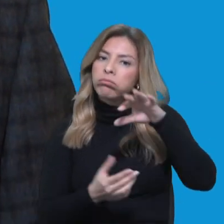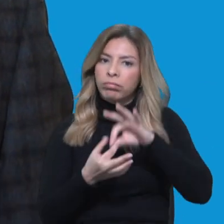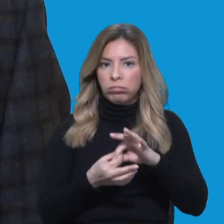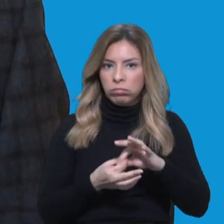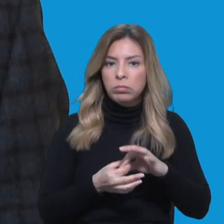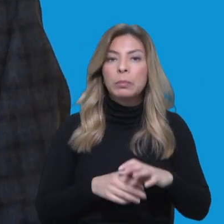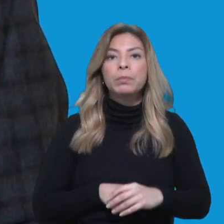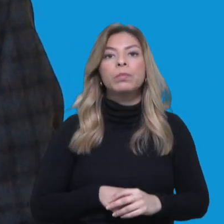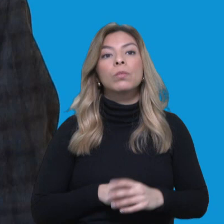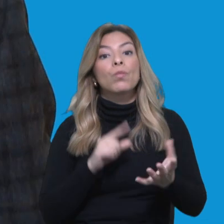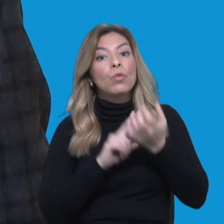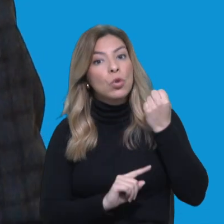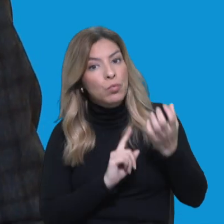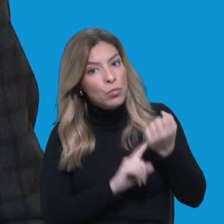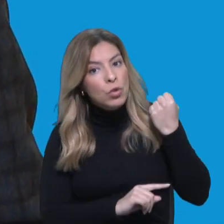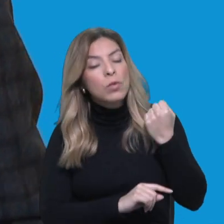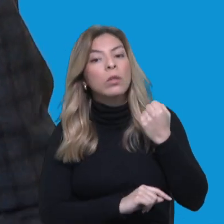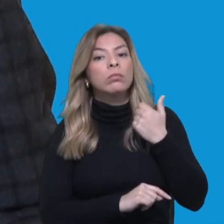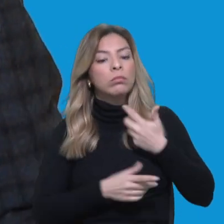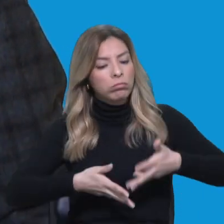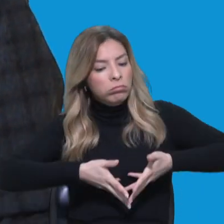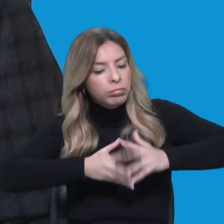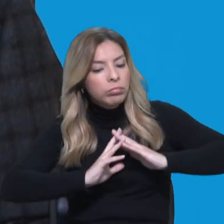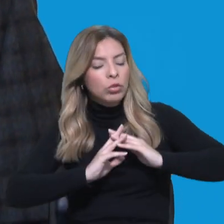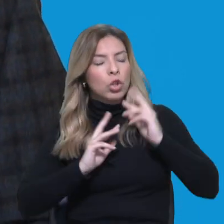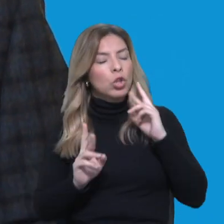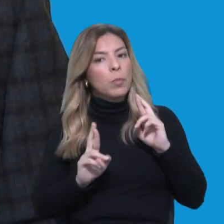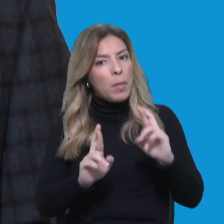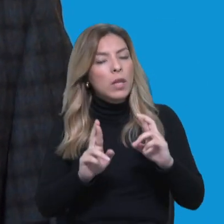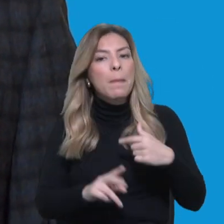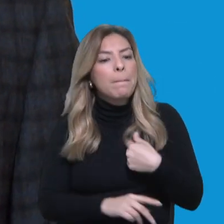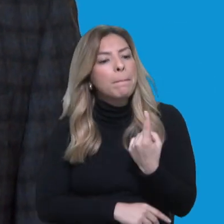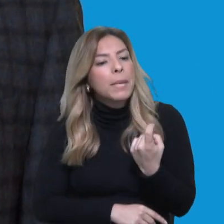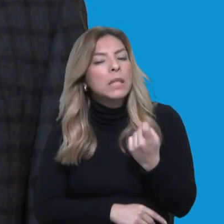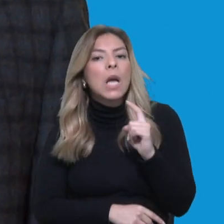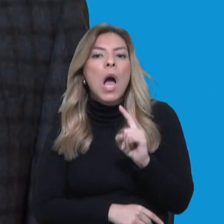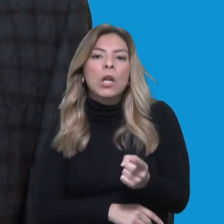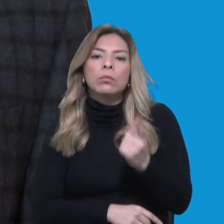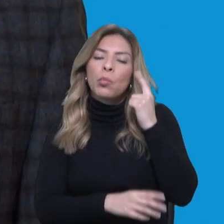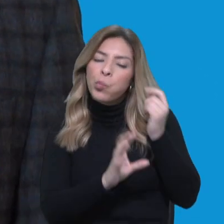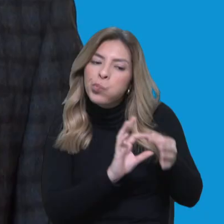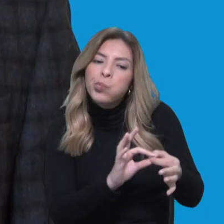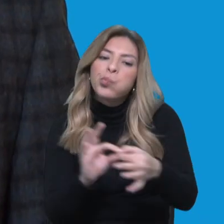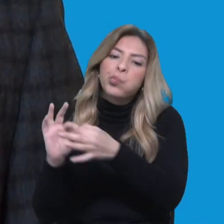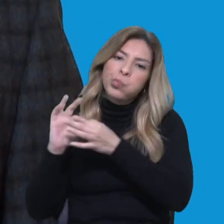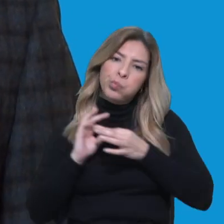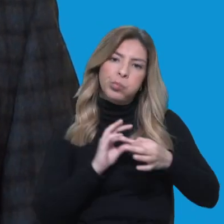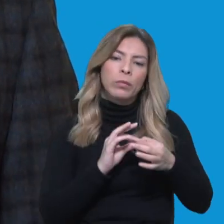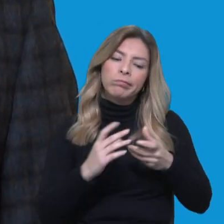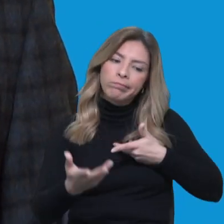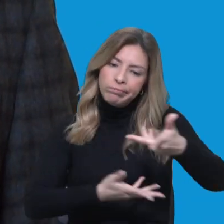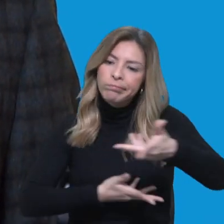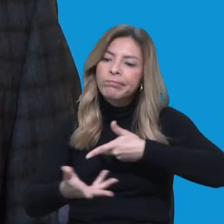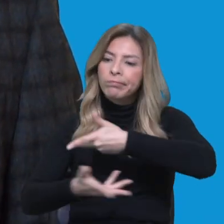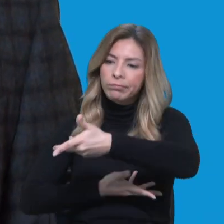a concretização e a consolidação da esperança, nós precisamos ter uma dinâmica de comunhão com os outros. E esta